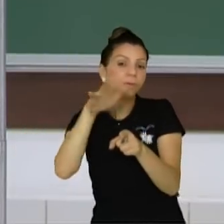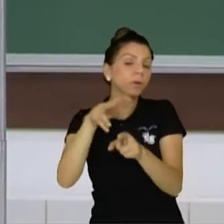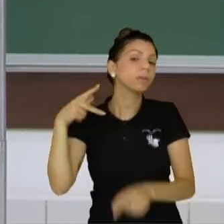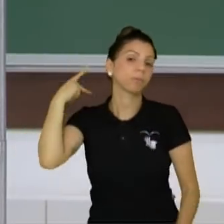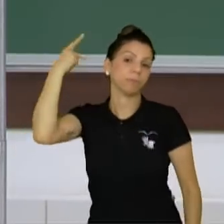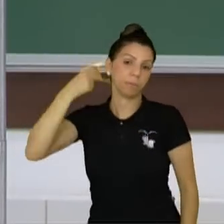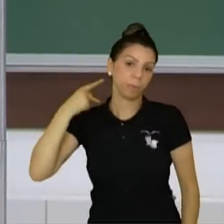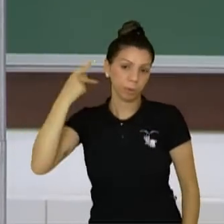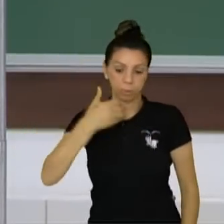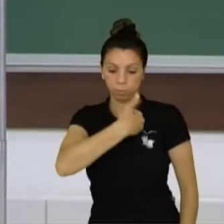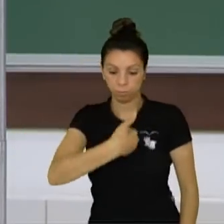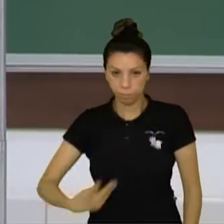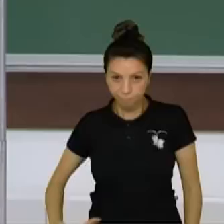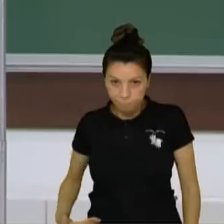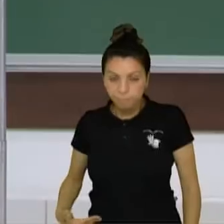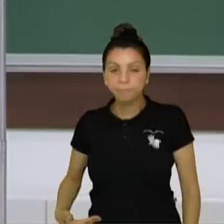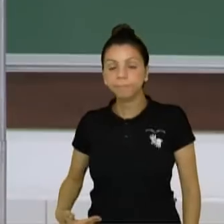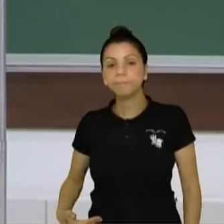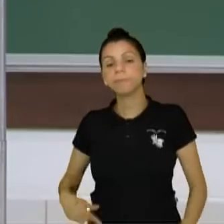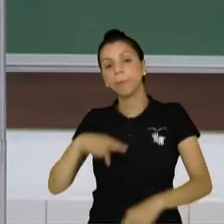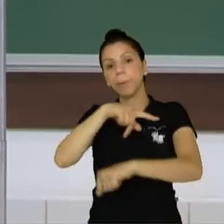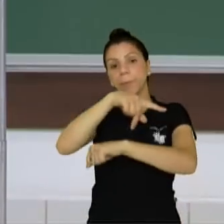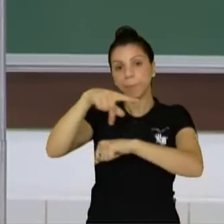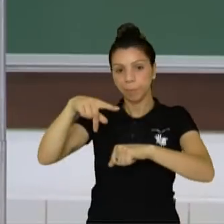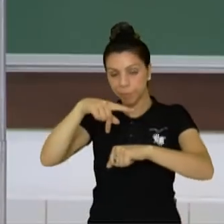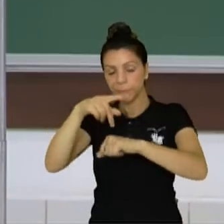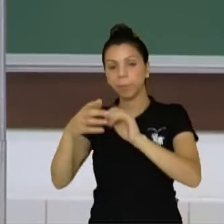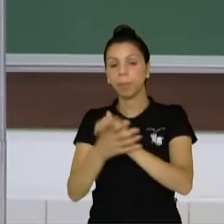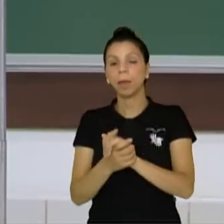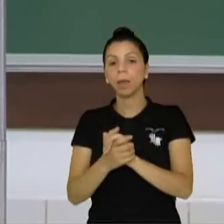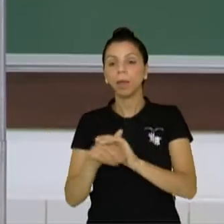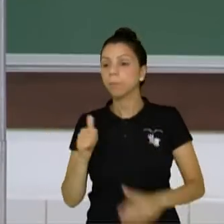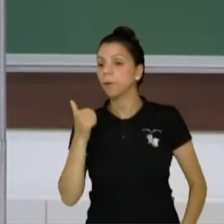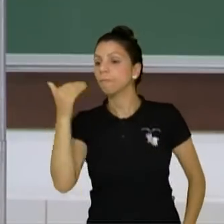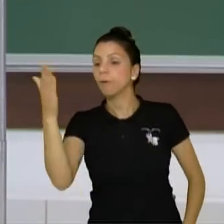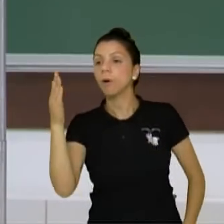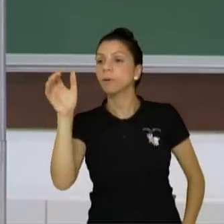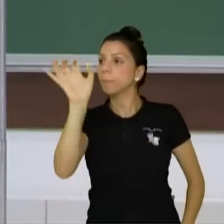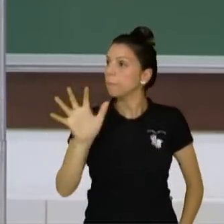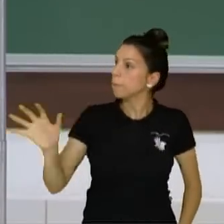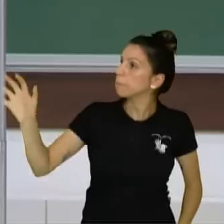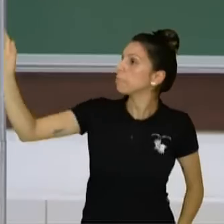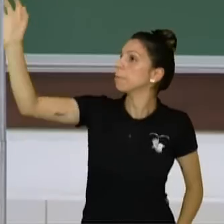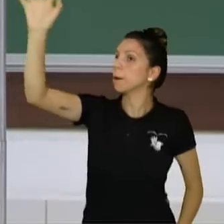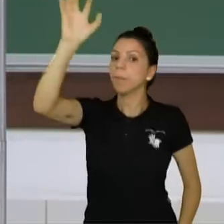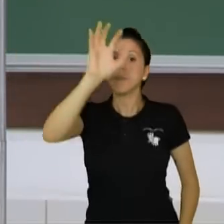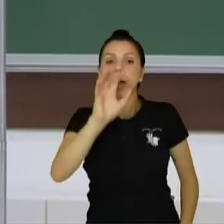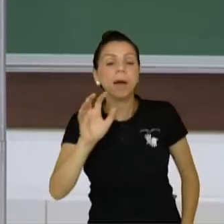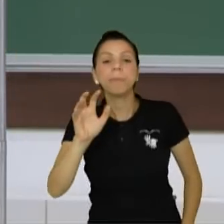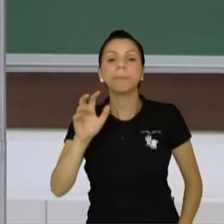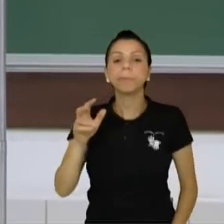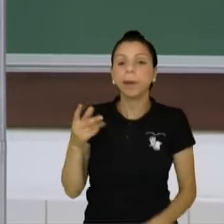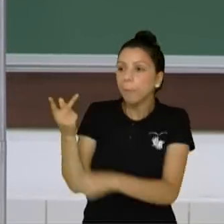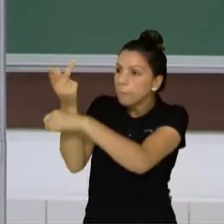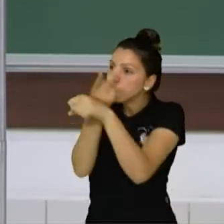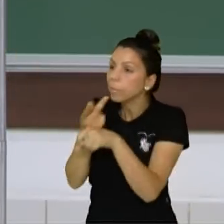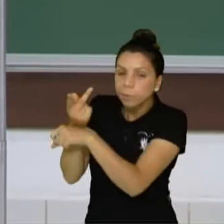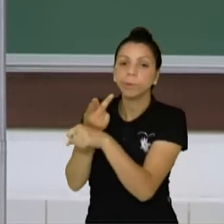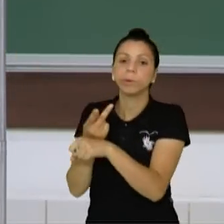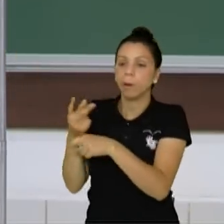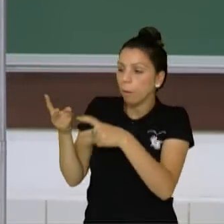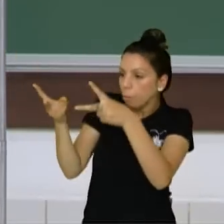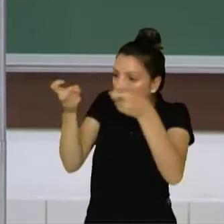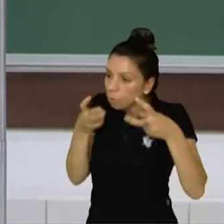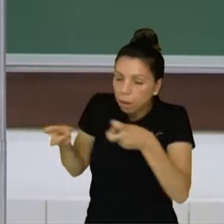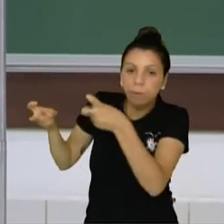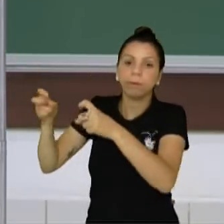seus governos, os governos dos seus países, a buscarem outros territórios para encontrarem matérias-primas, mercado